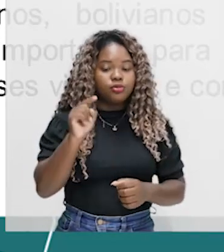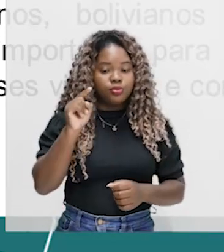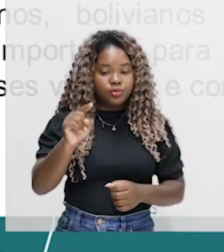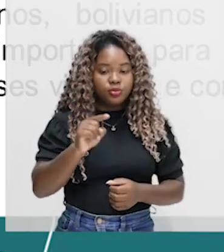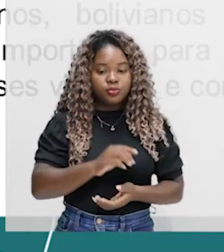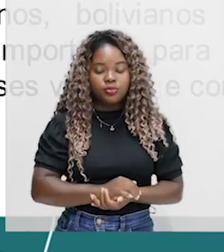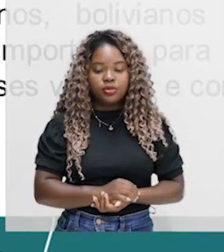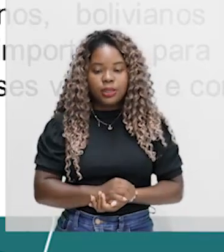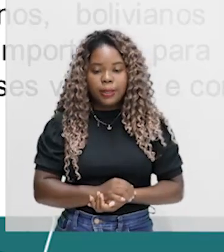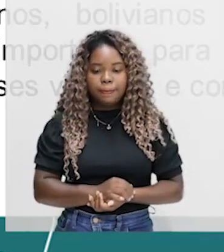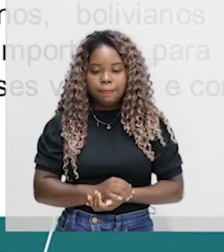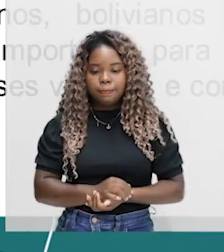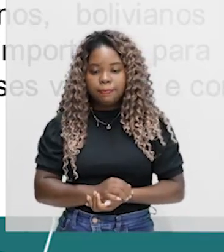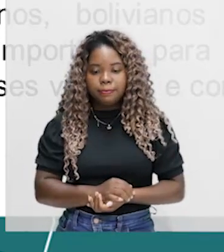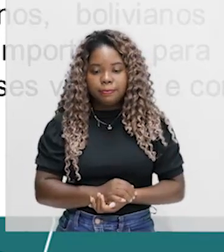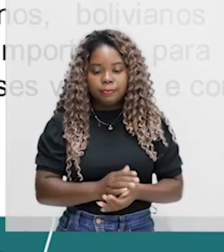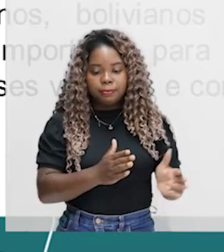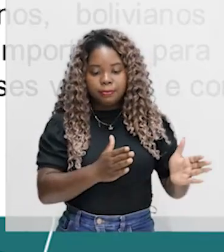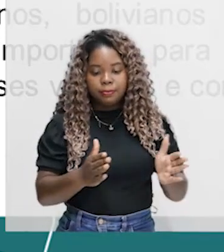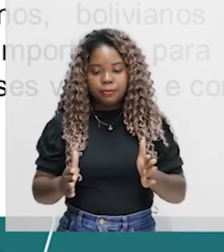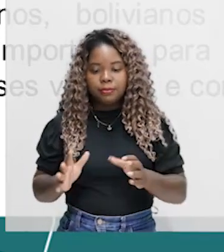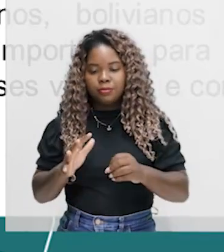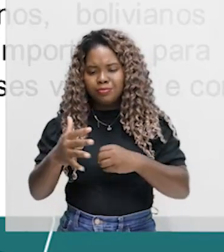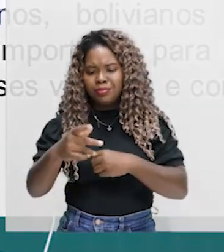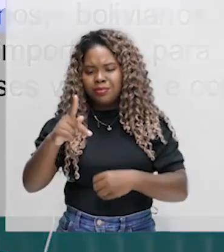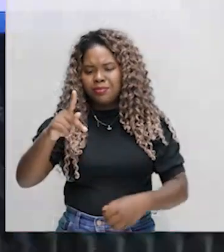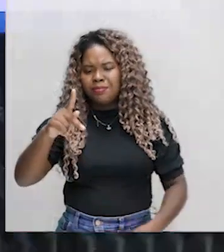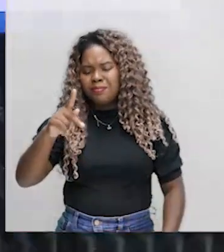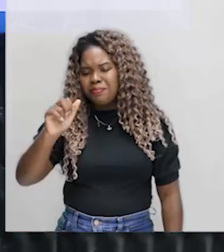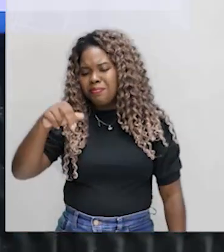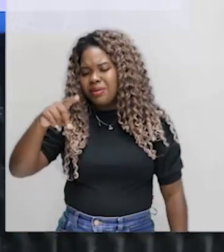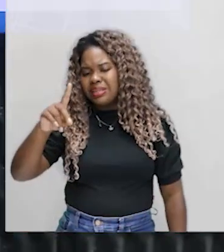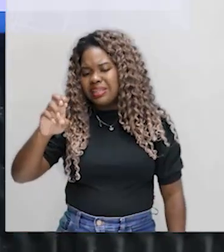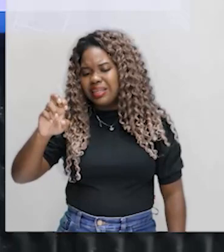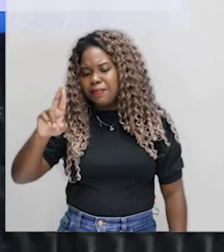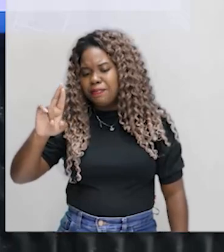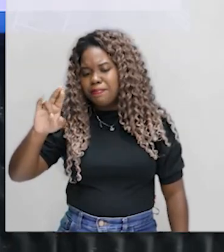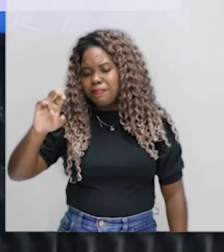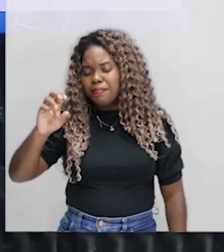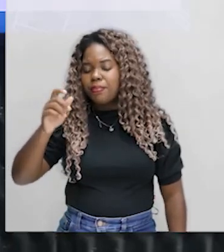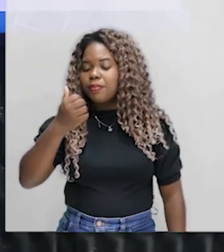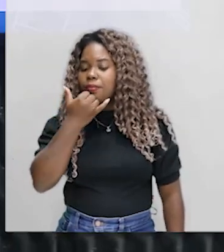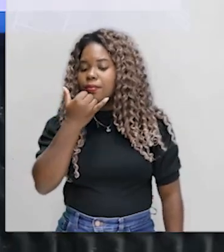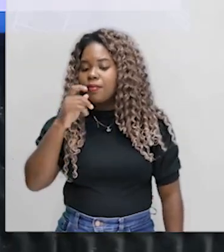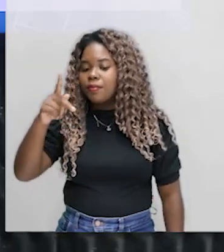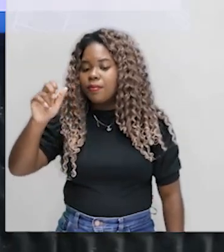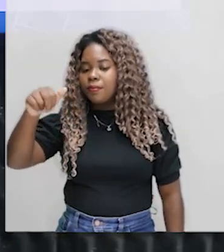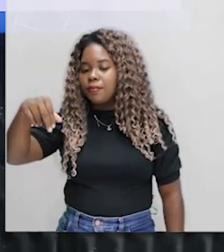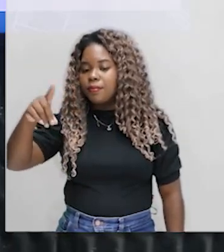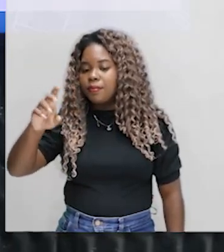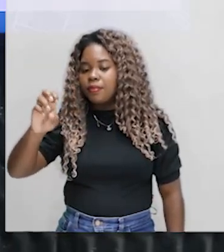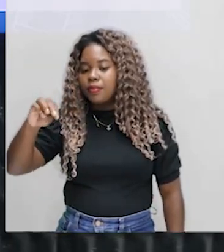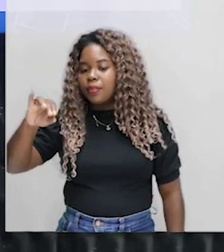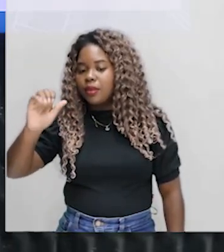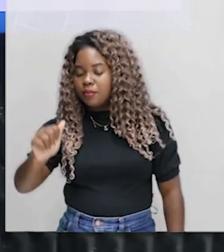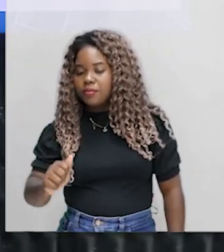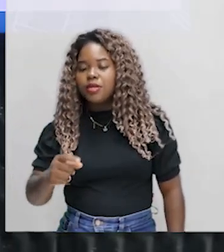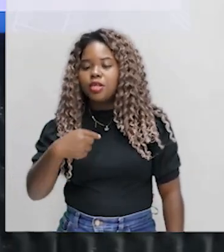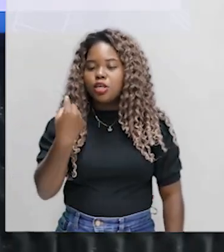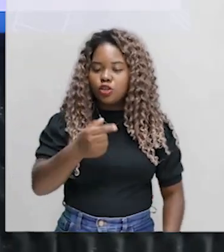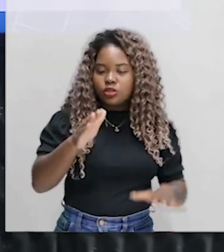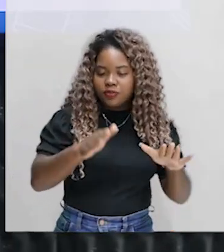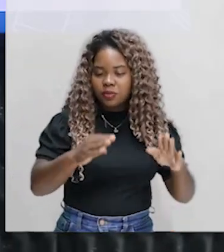que eu fiz antes, que nesse período de pandemia nós ficamos mais em casa, nós ficamos mais na TV. Quem teve